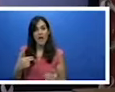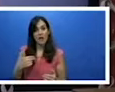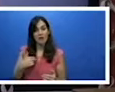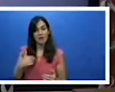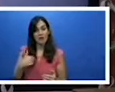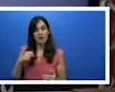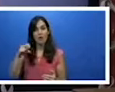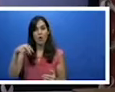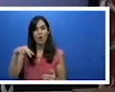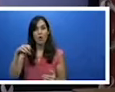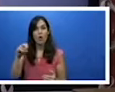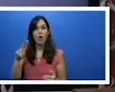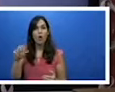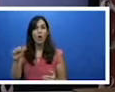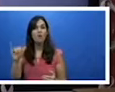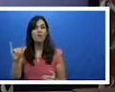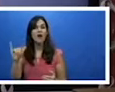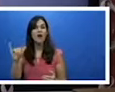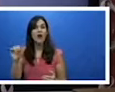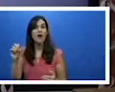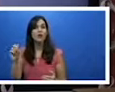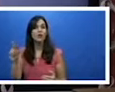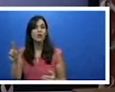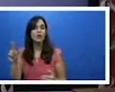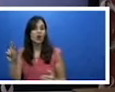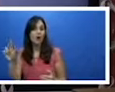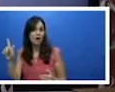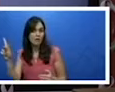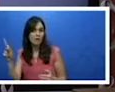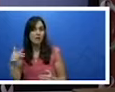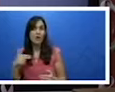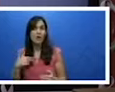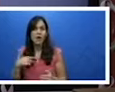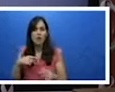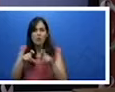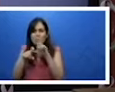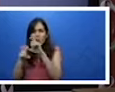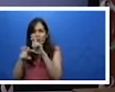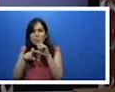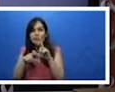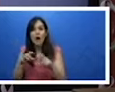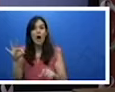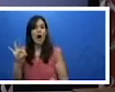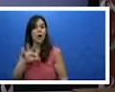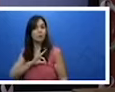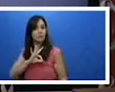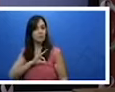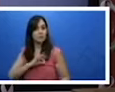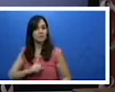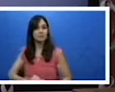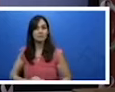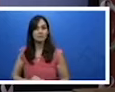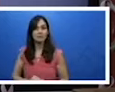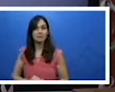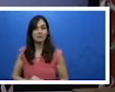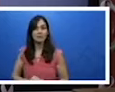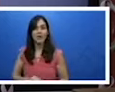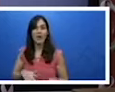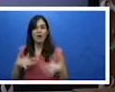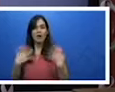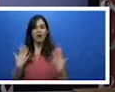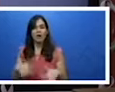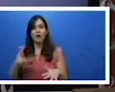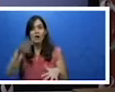disse Woods. Sou detetive da polícia. Bem, disse Kernan, transpirando